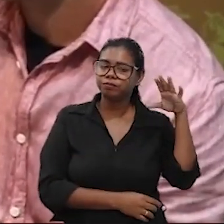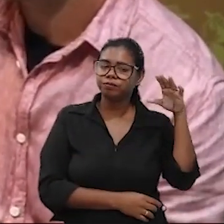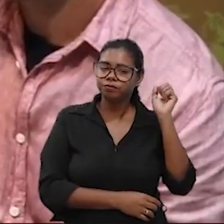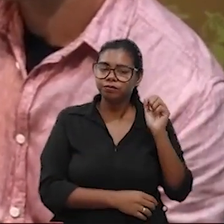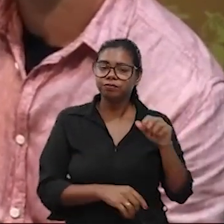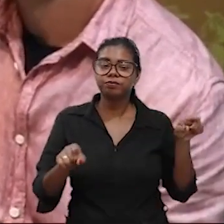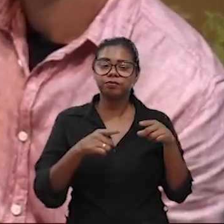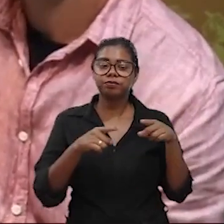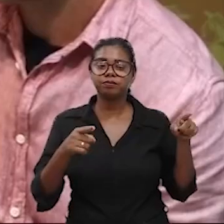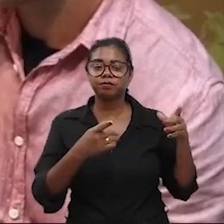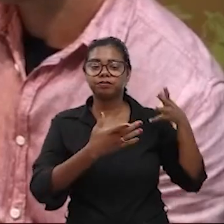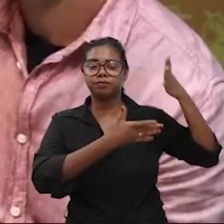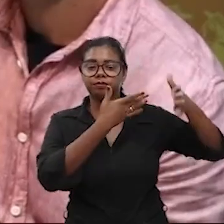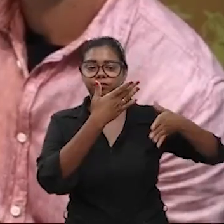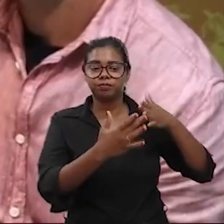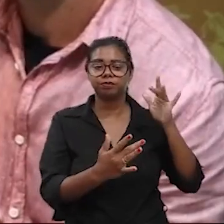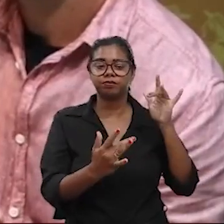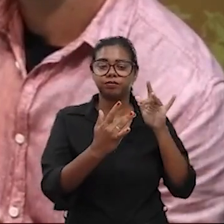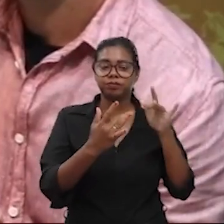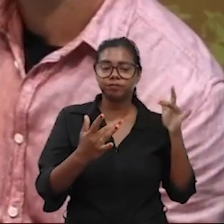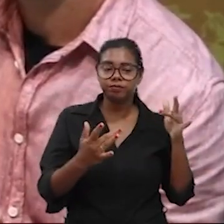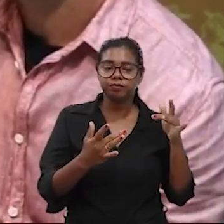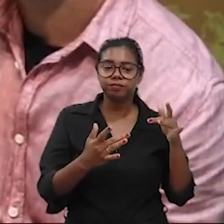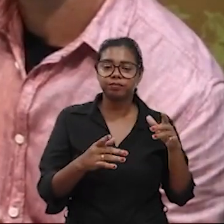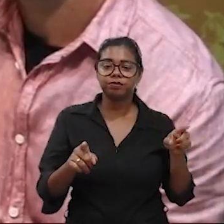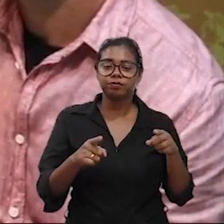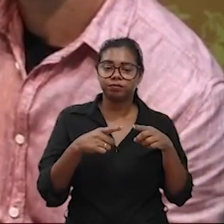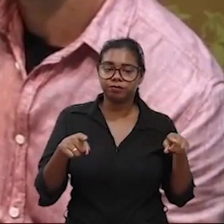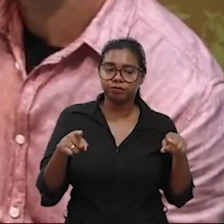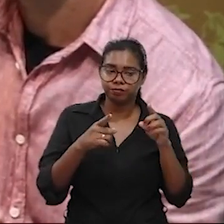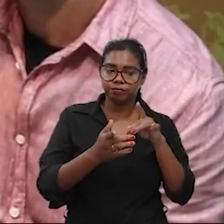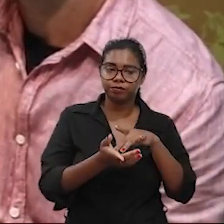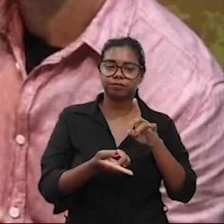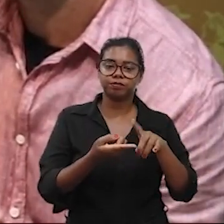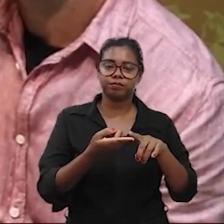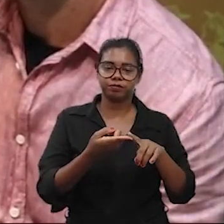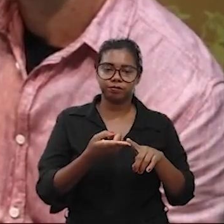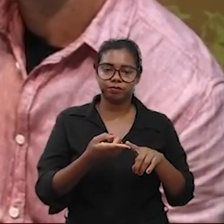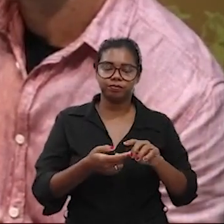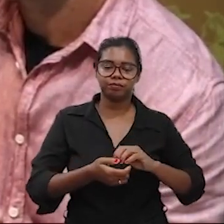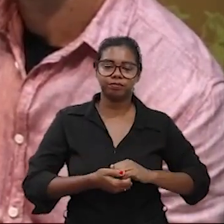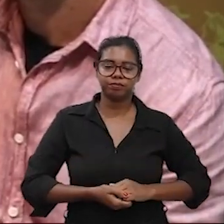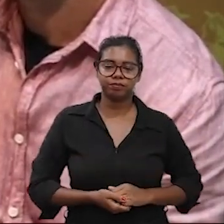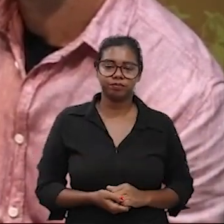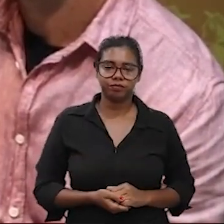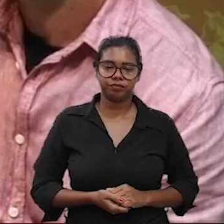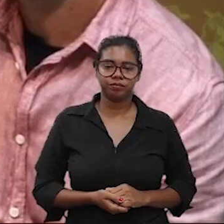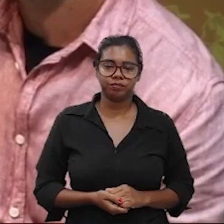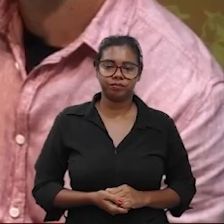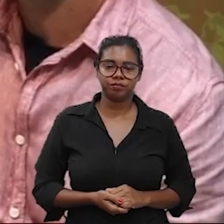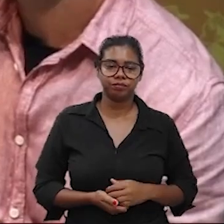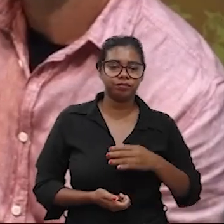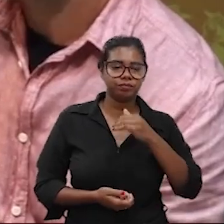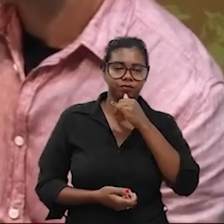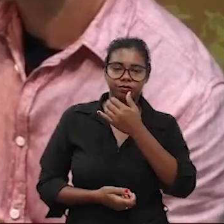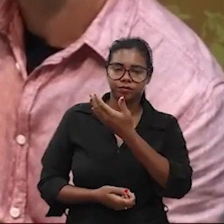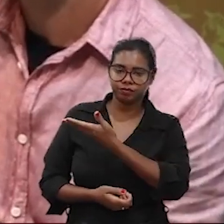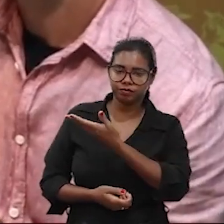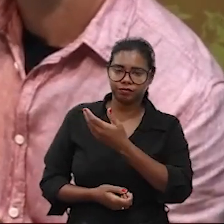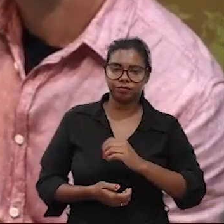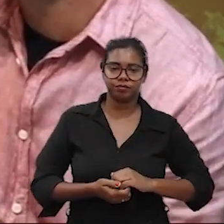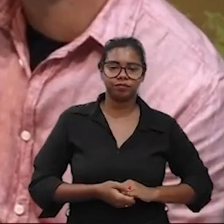estou tendo contato muitas vezes com aquela música, que aí os artistas, inclusive, agora a gente vai fazer um lançamento. É um